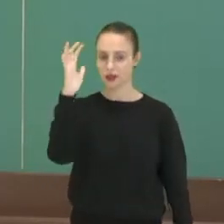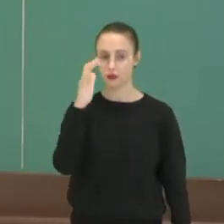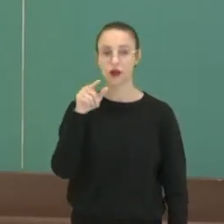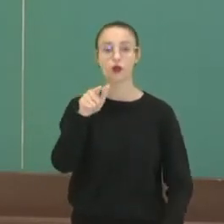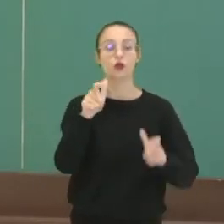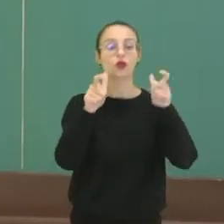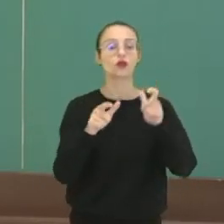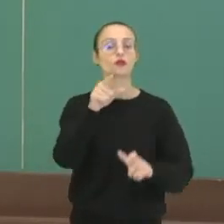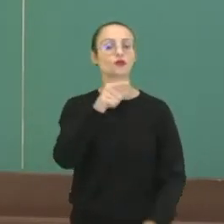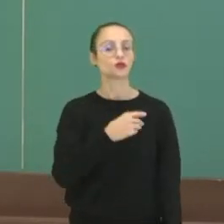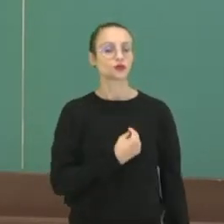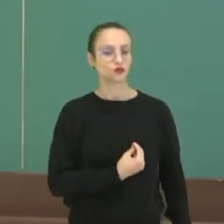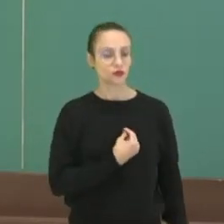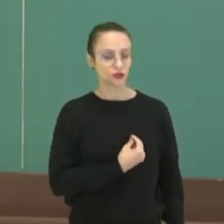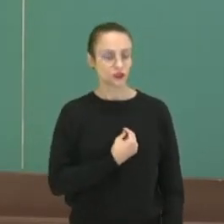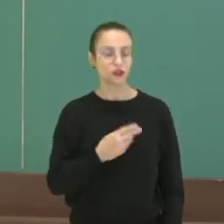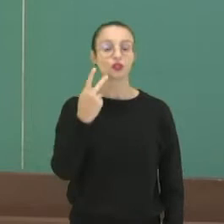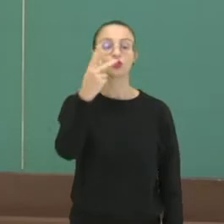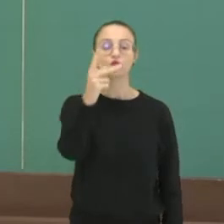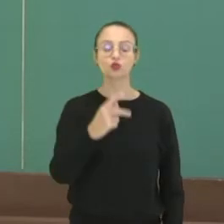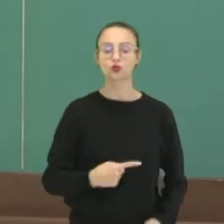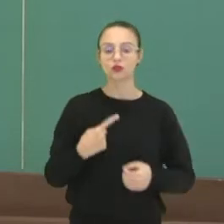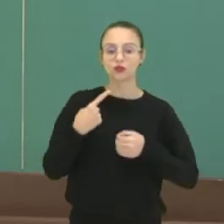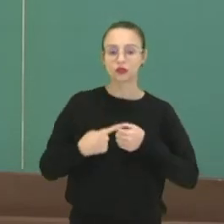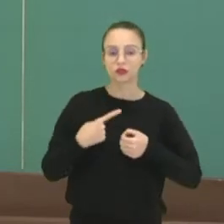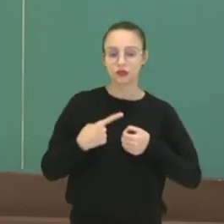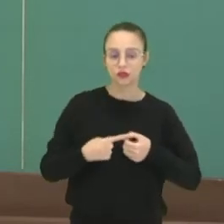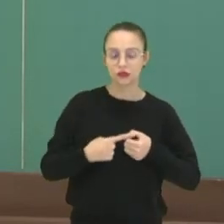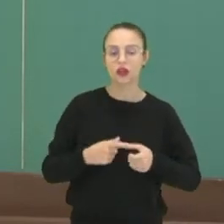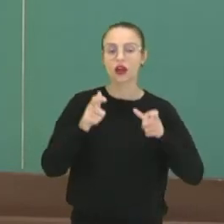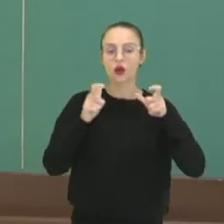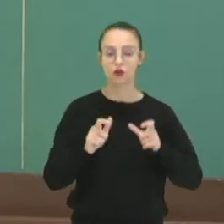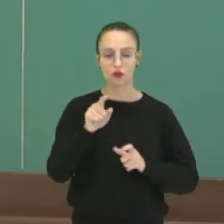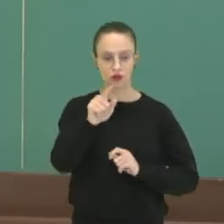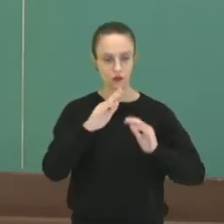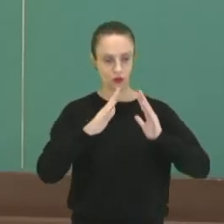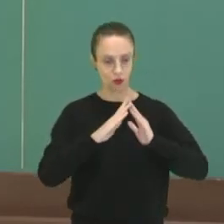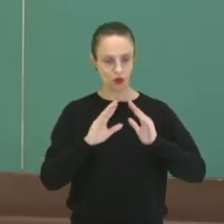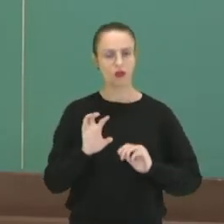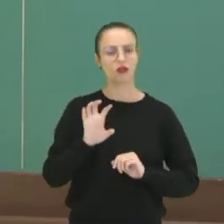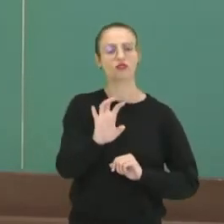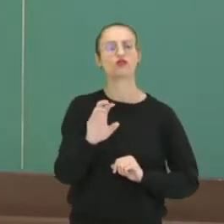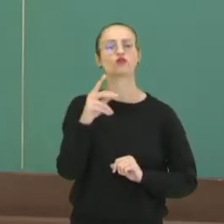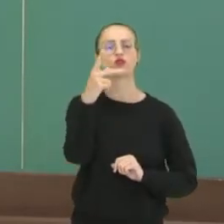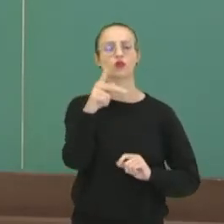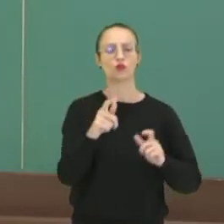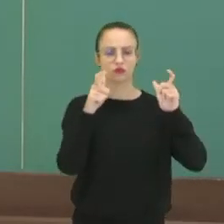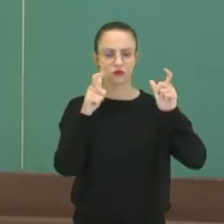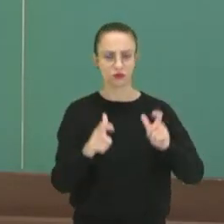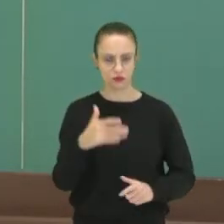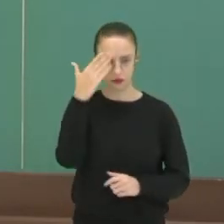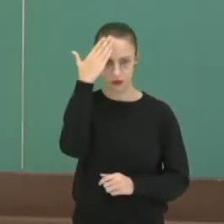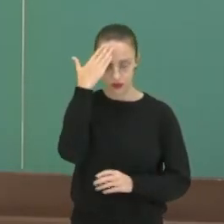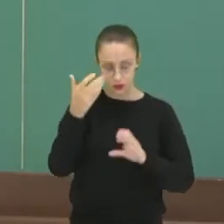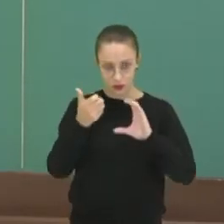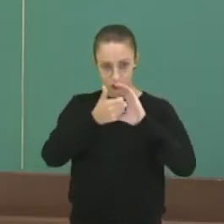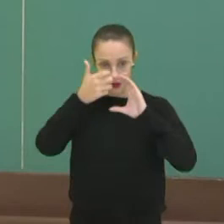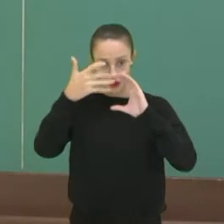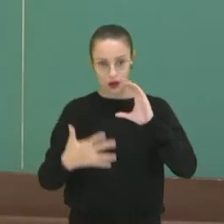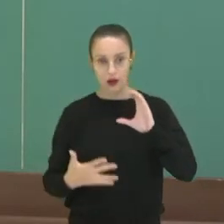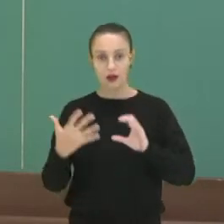você vive? Aí na tua cidade, no local onde você mora, na tua região, você sabe como é caracterizado o